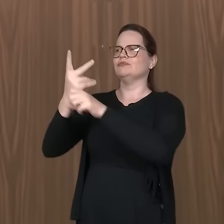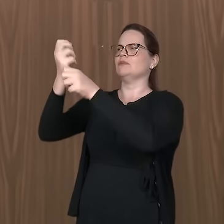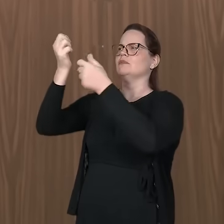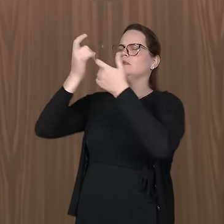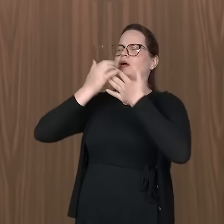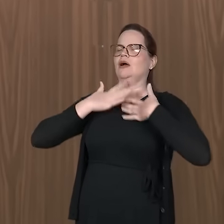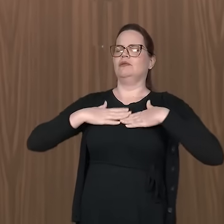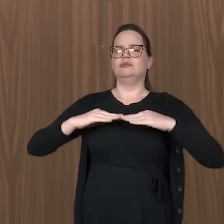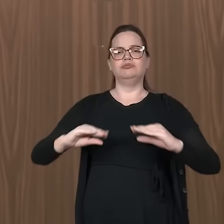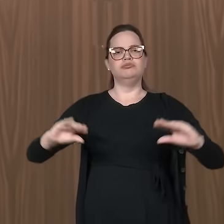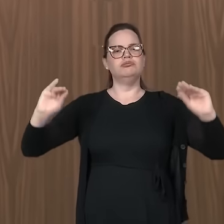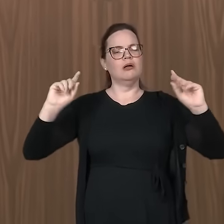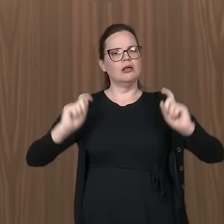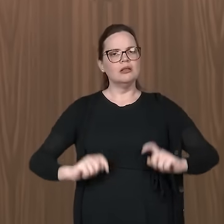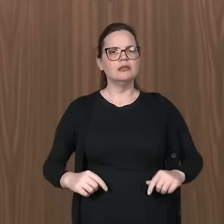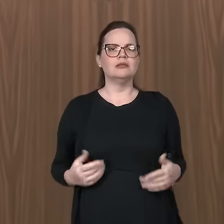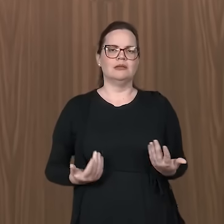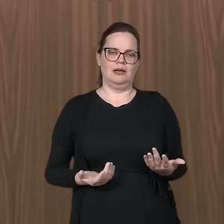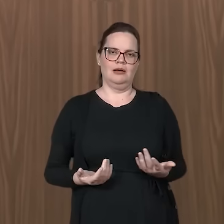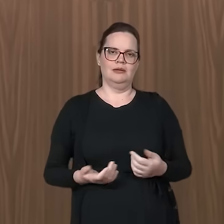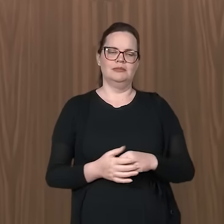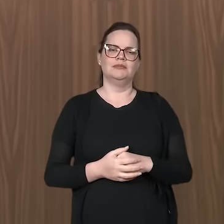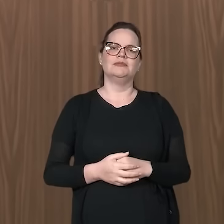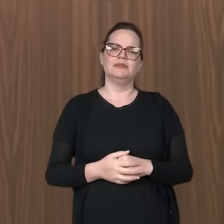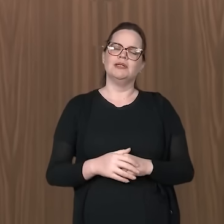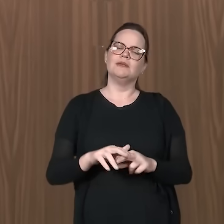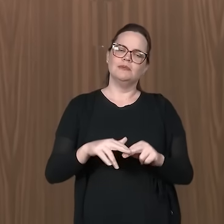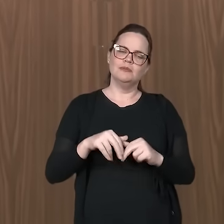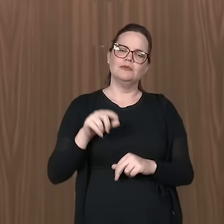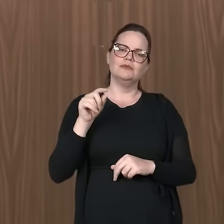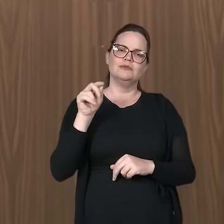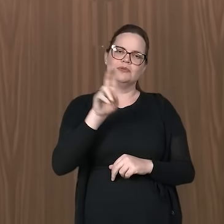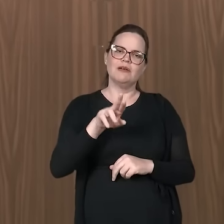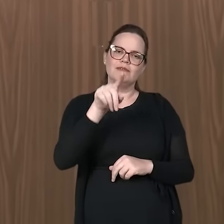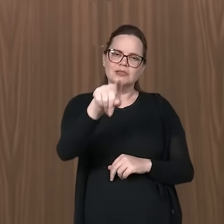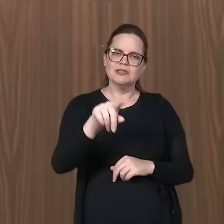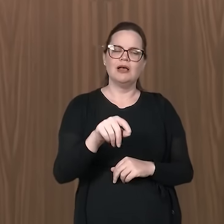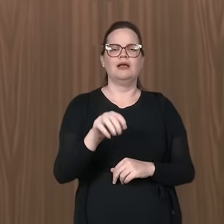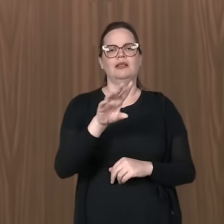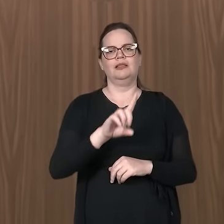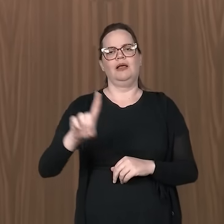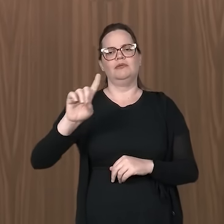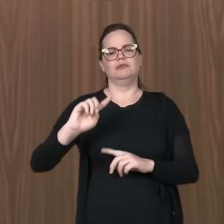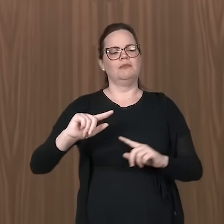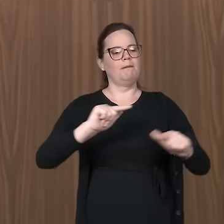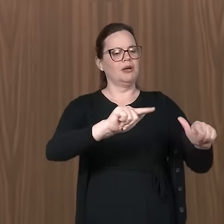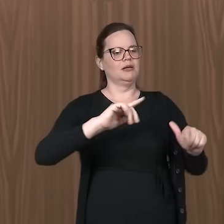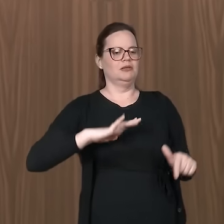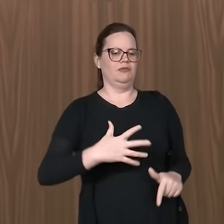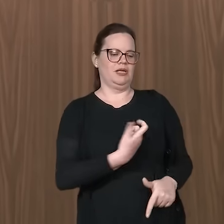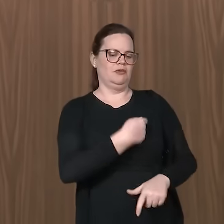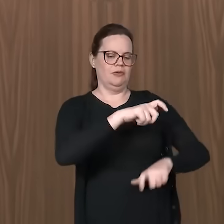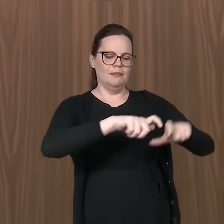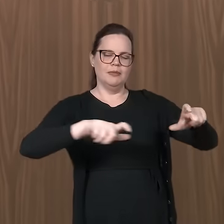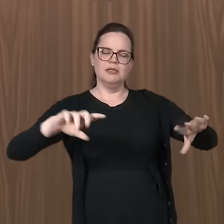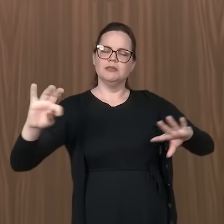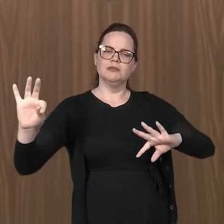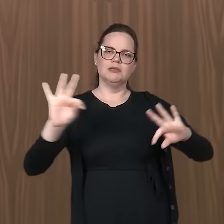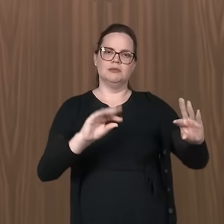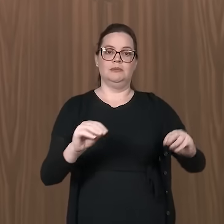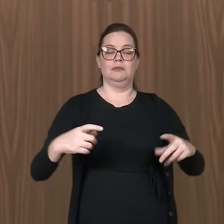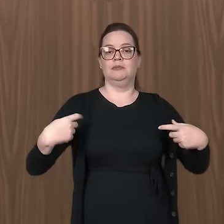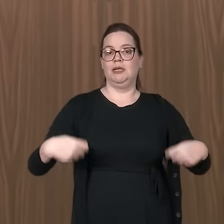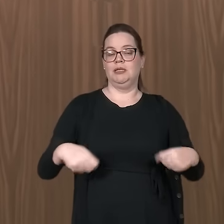Ele encher o seu coração, que era o seu cântaro que estava vazio, através de você, o Senhor irá alcançar a muitos outros.